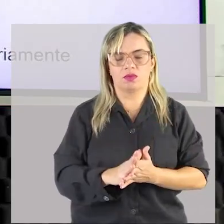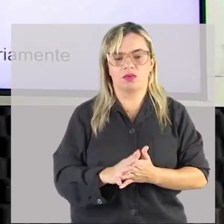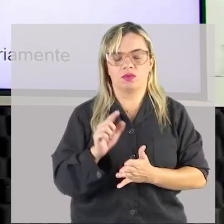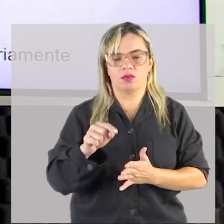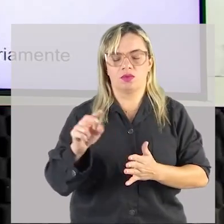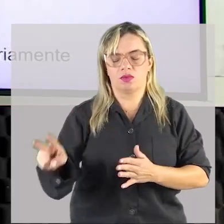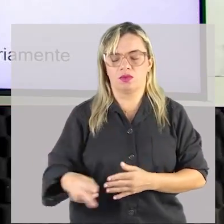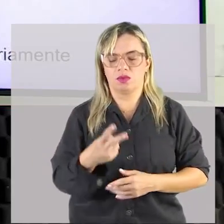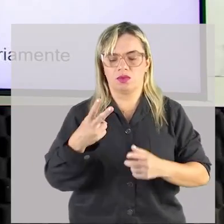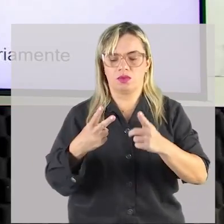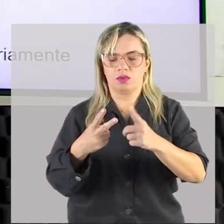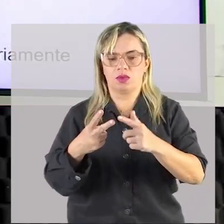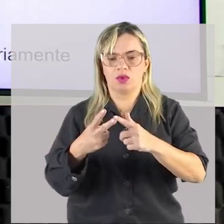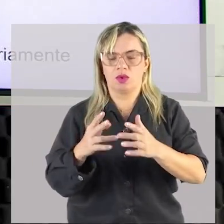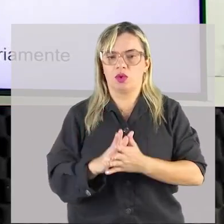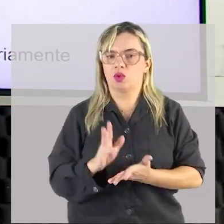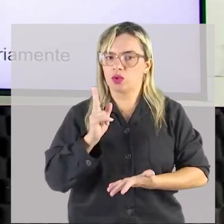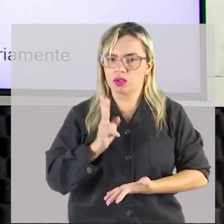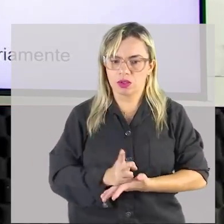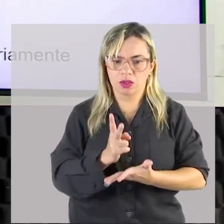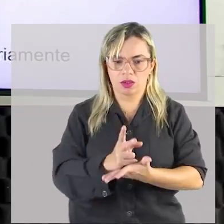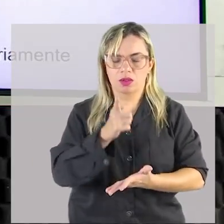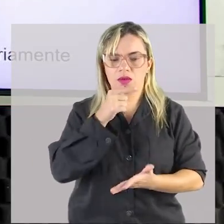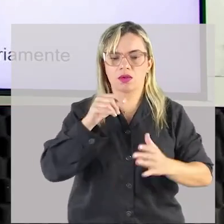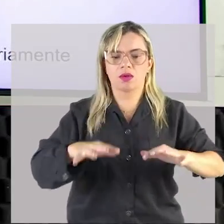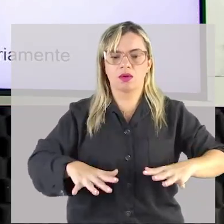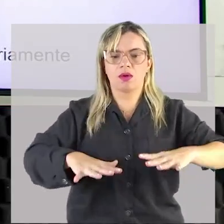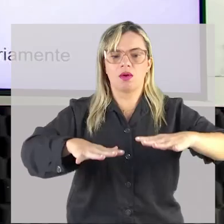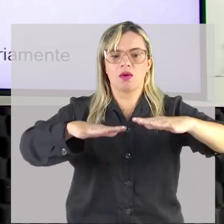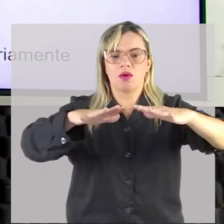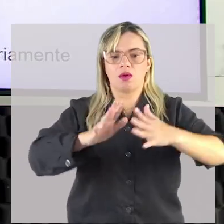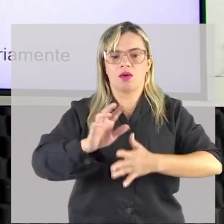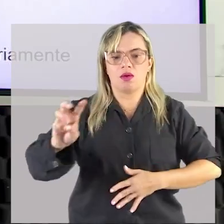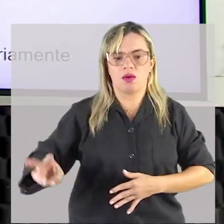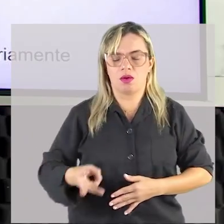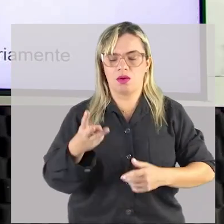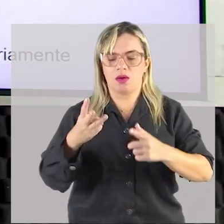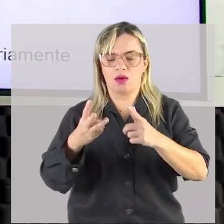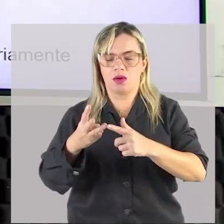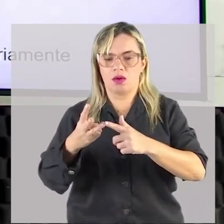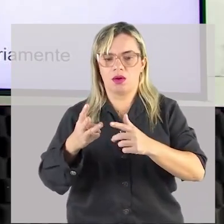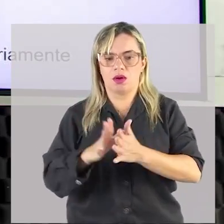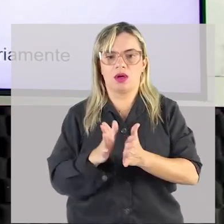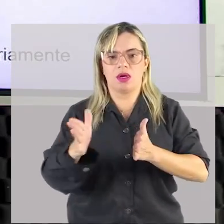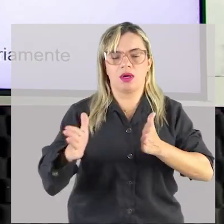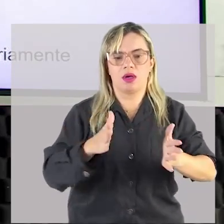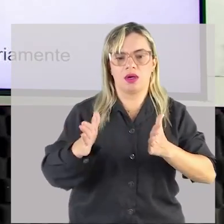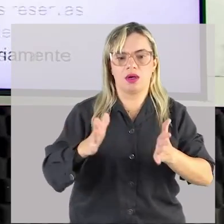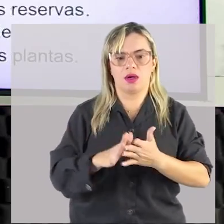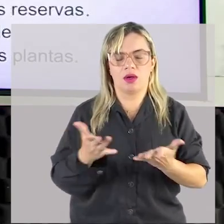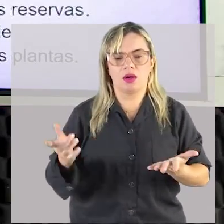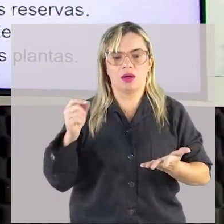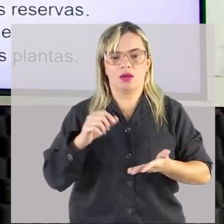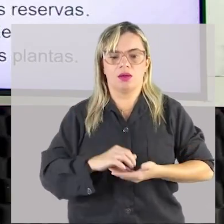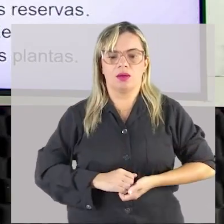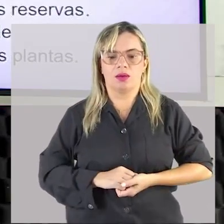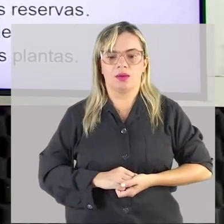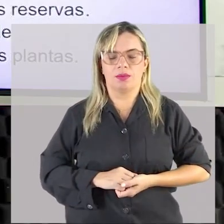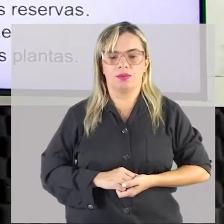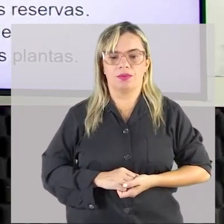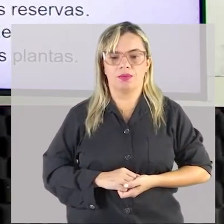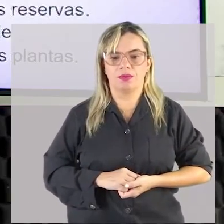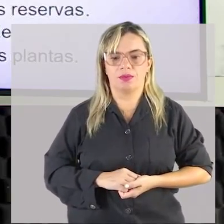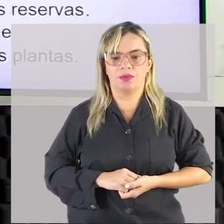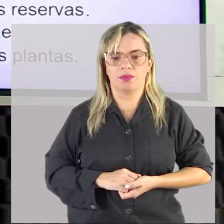fica o tempo todo inundada e a outra que essa inundação, né, é temporária.